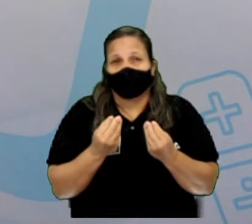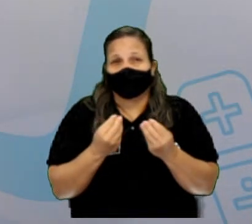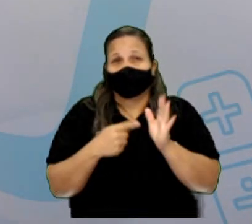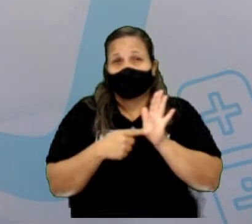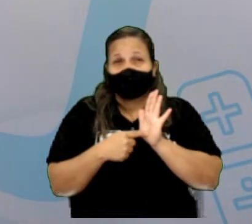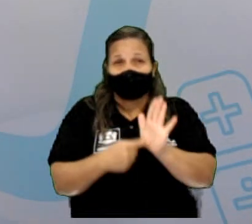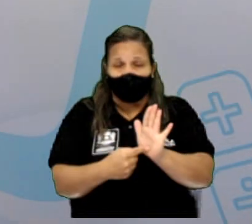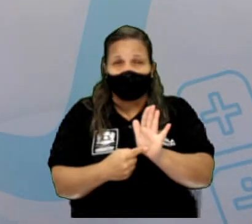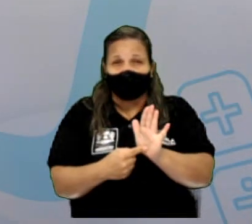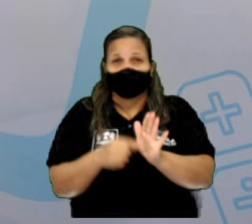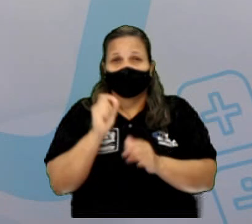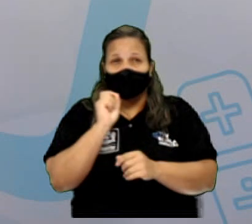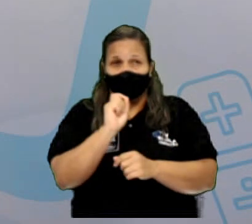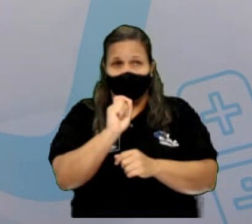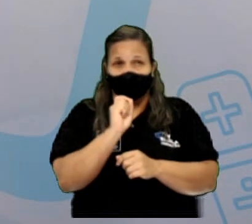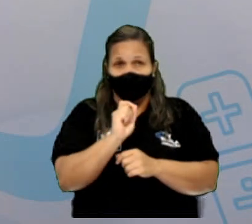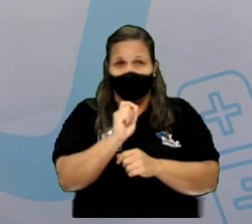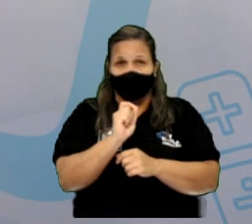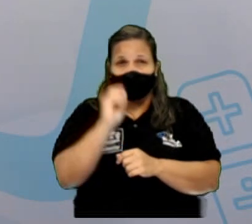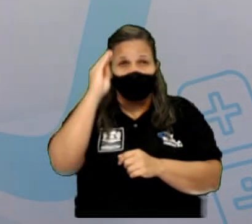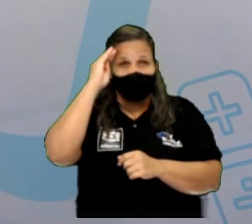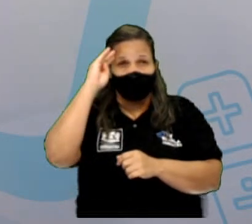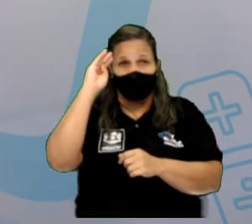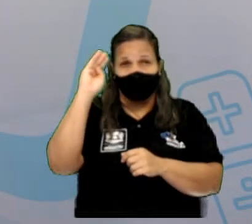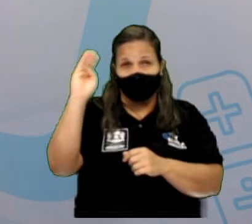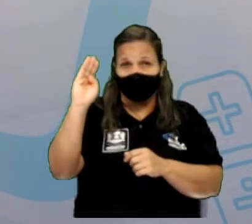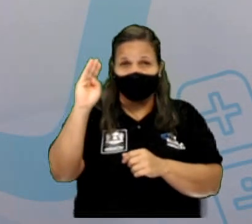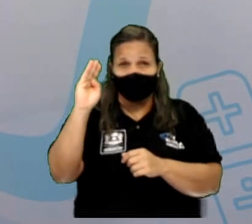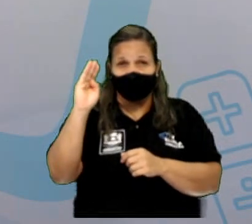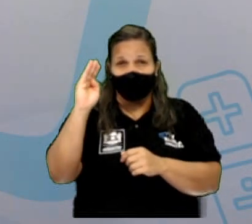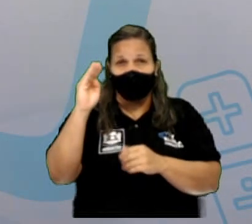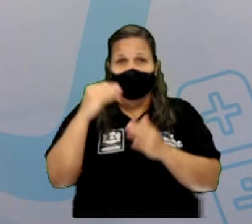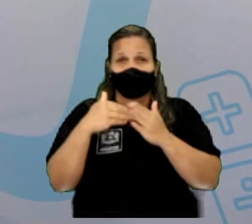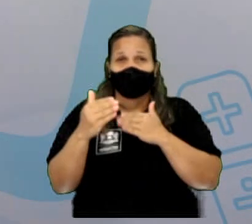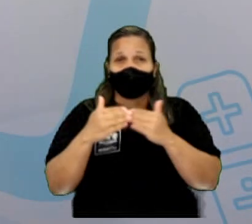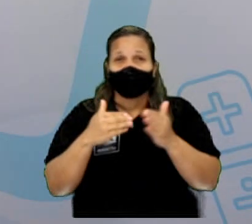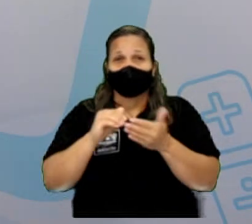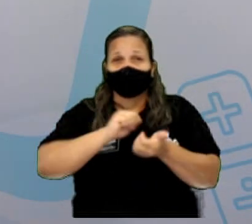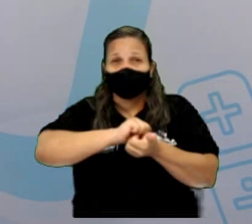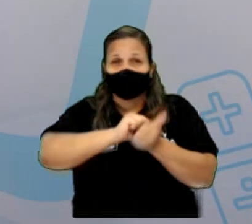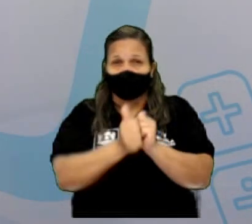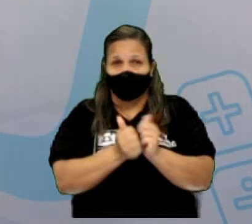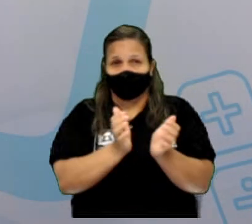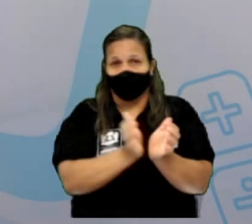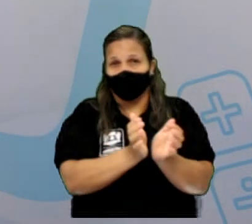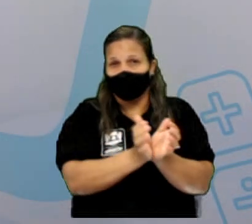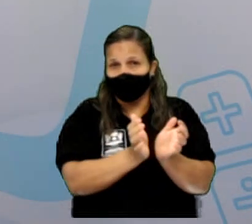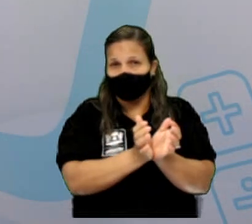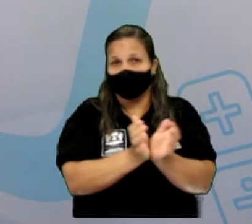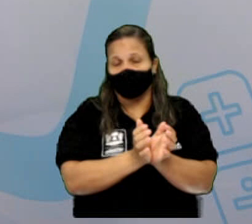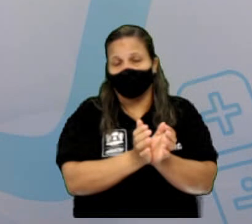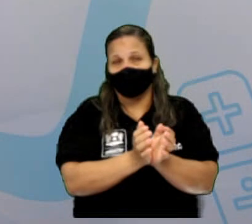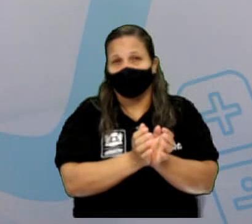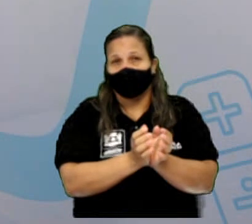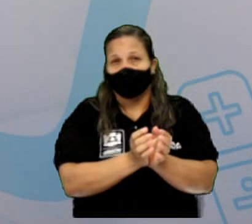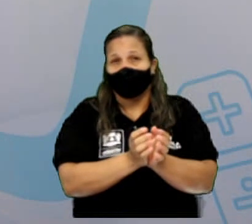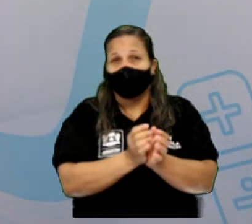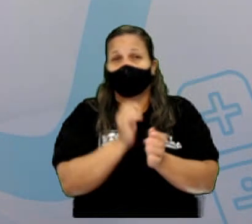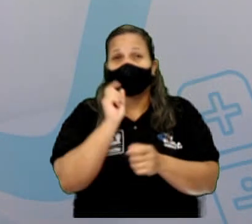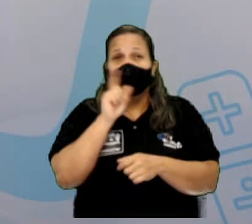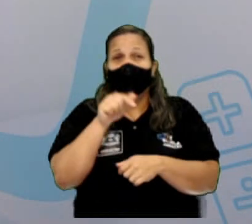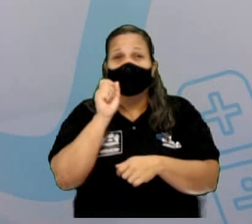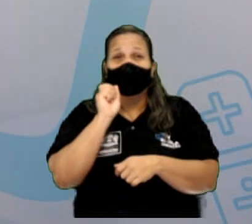para vocês os princípios operacionais dos jogos esportivos coletivos, que representam a base, representam